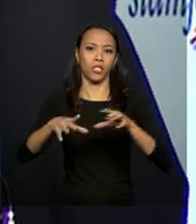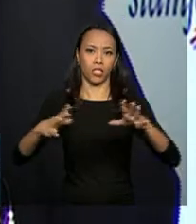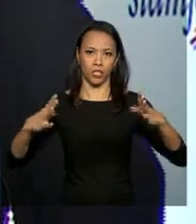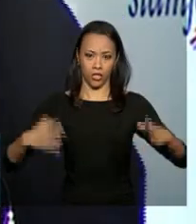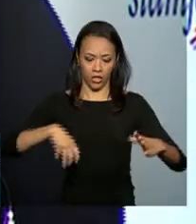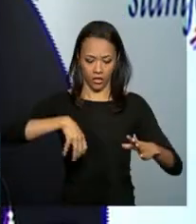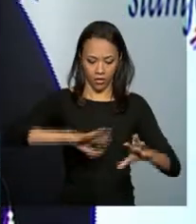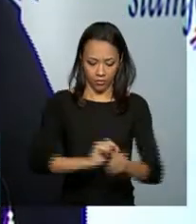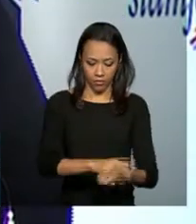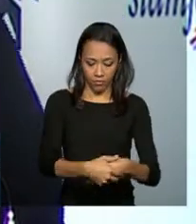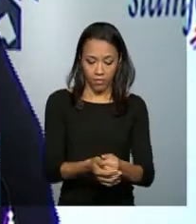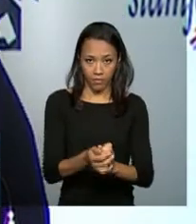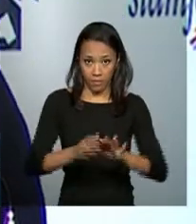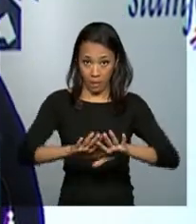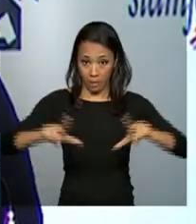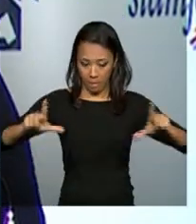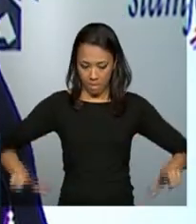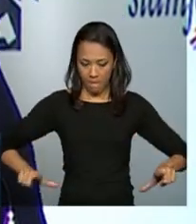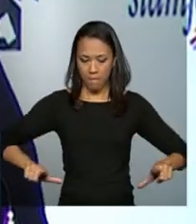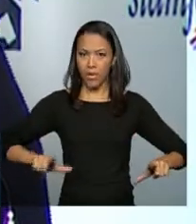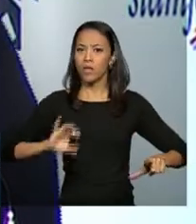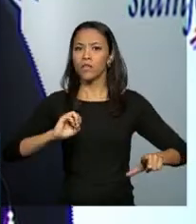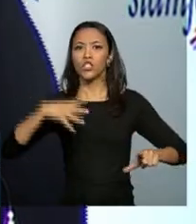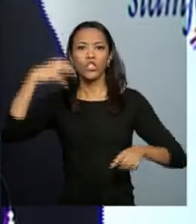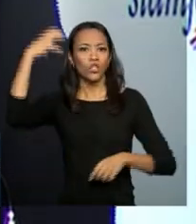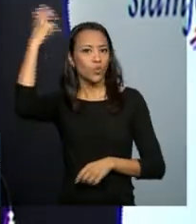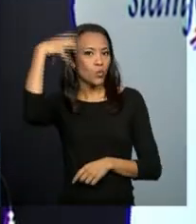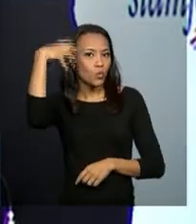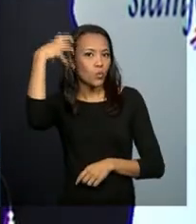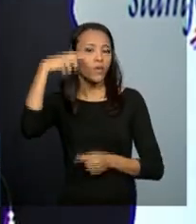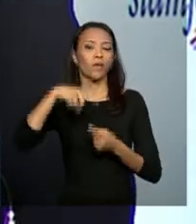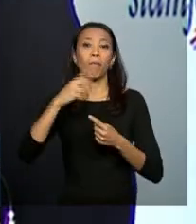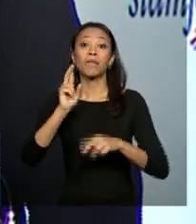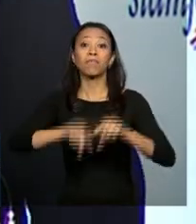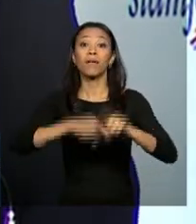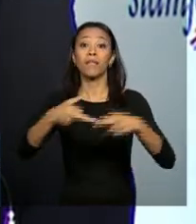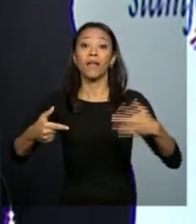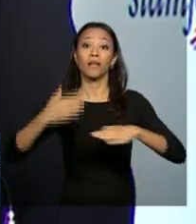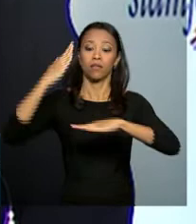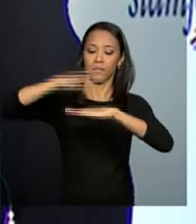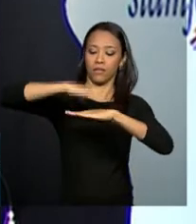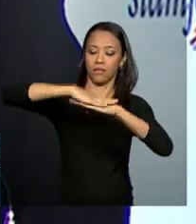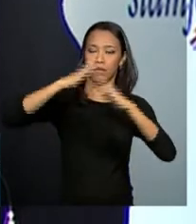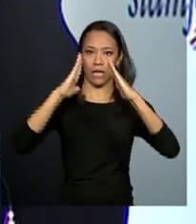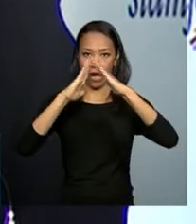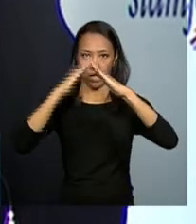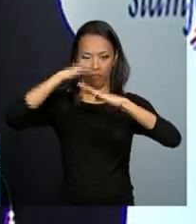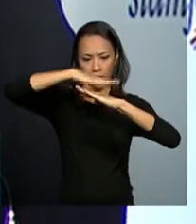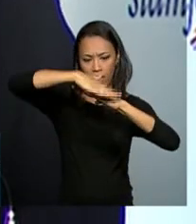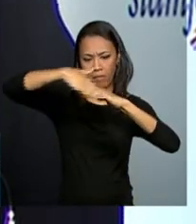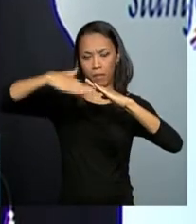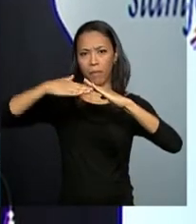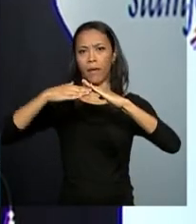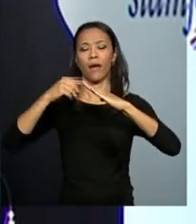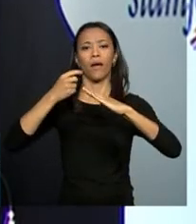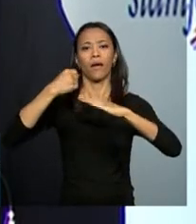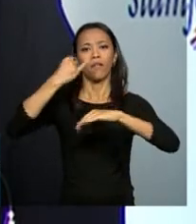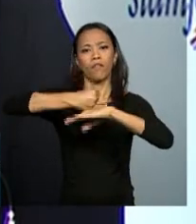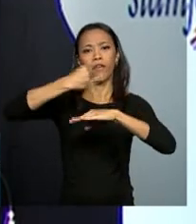de chuveiros, mas também de materiais como telhas e estruturas metálicas para